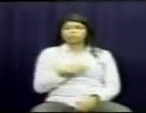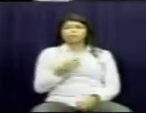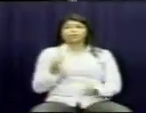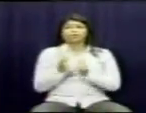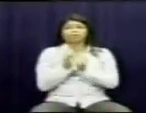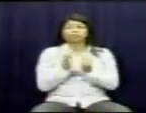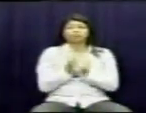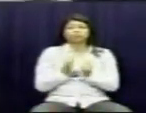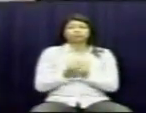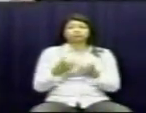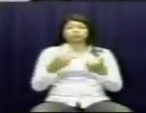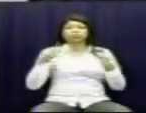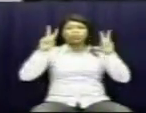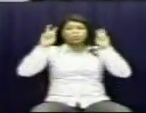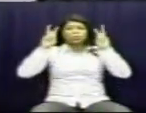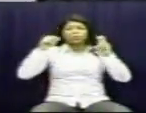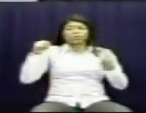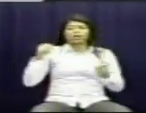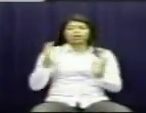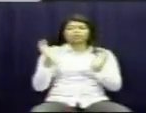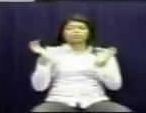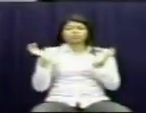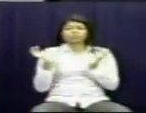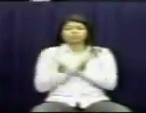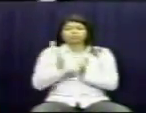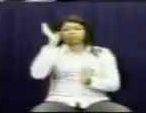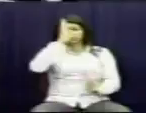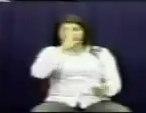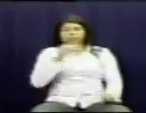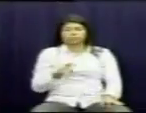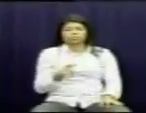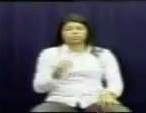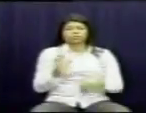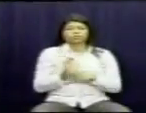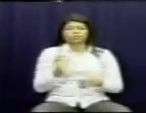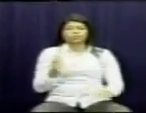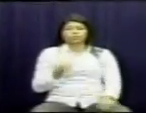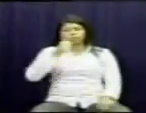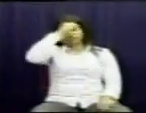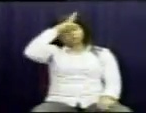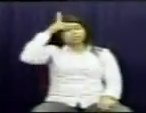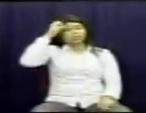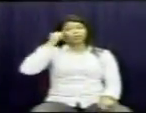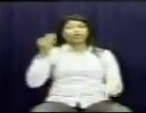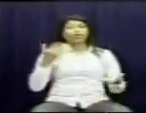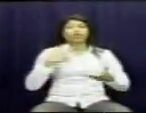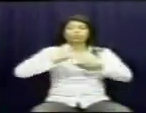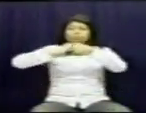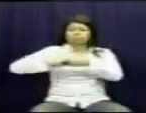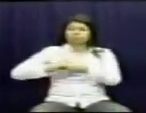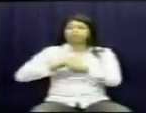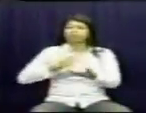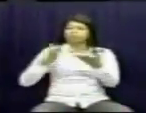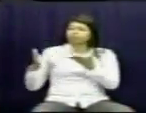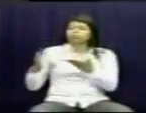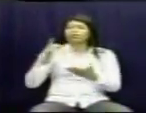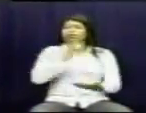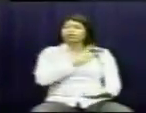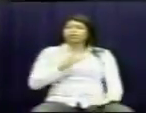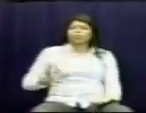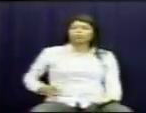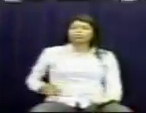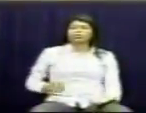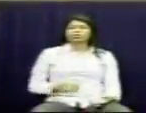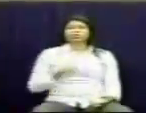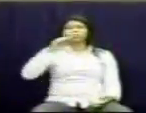nosso estado. Talvez um dos primeiros do Brasil. Eu saúdo o deputado e passo a palavra a